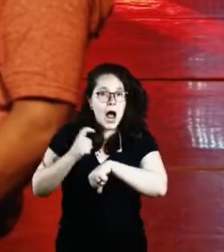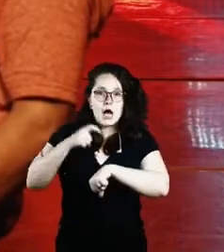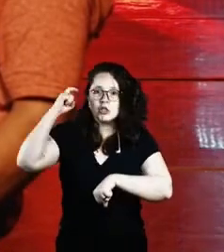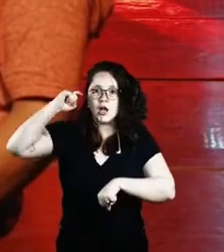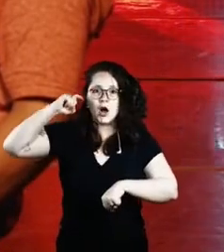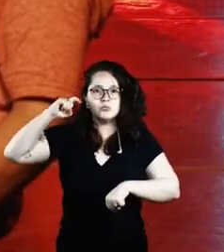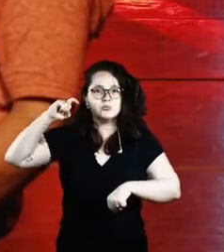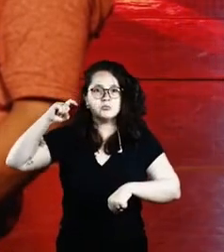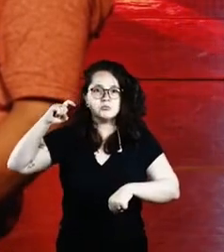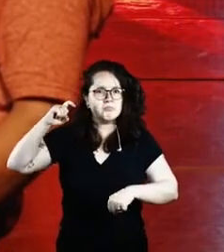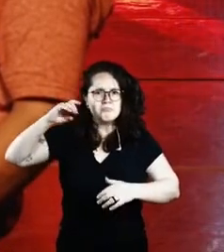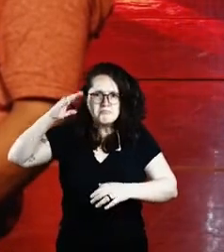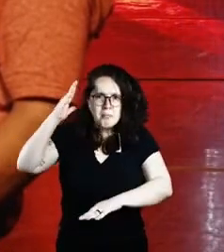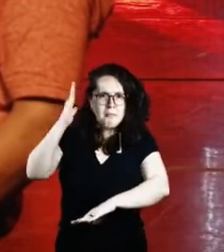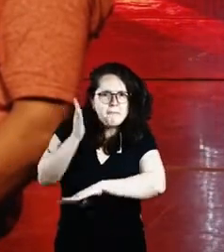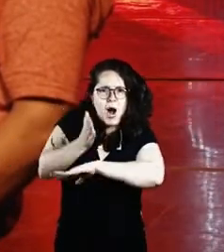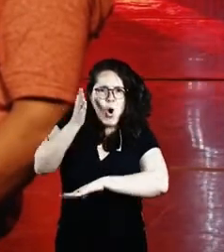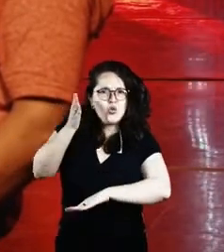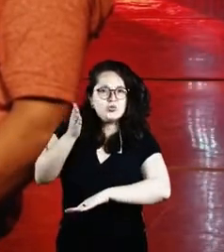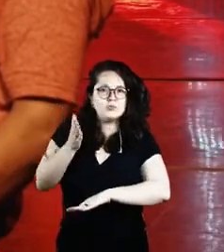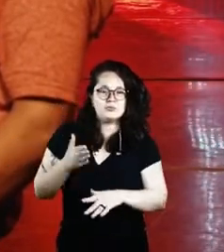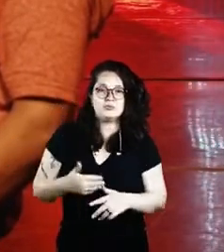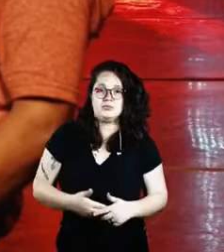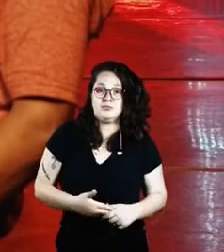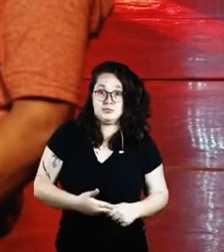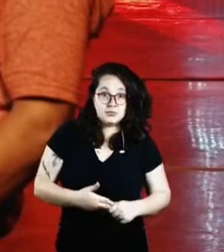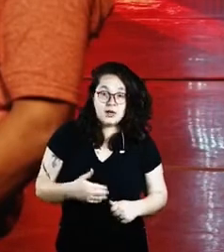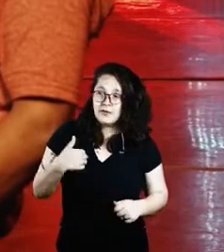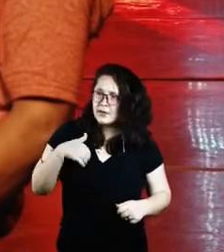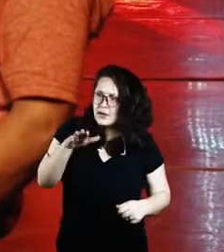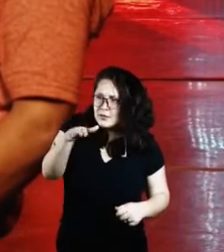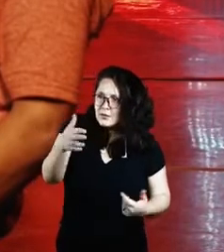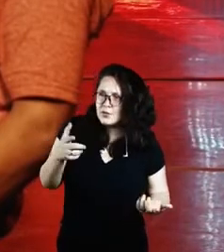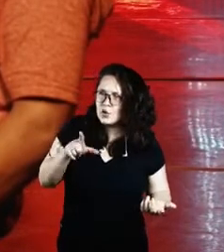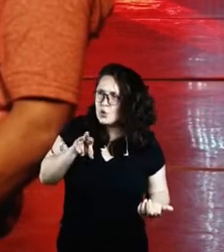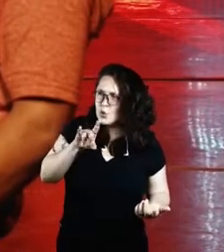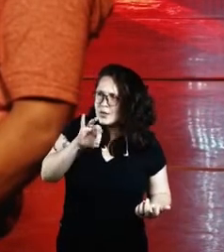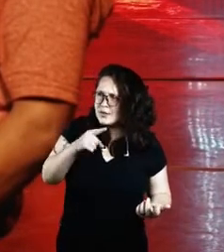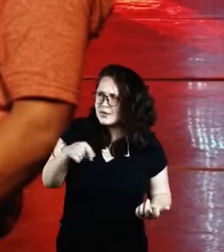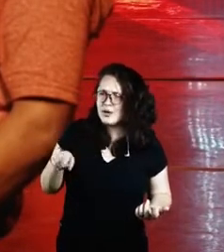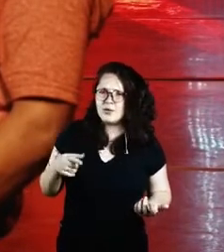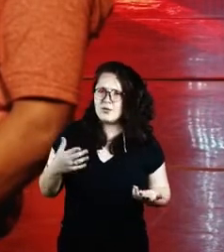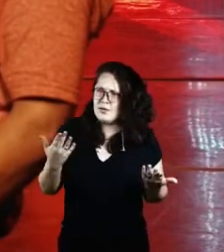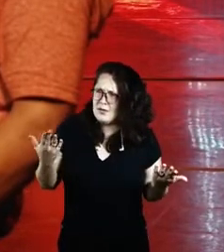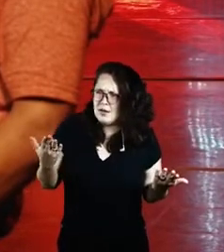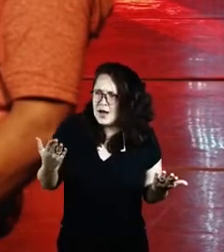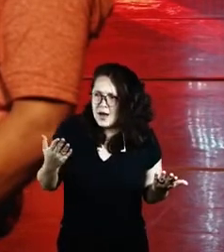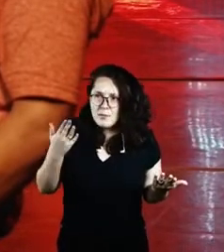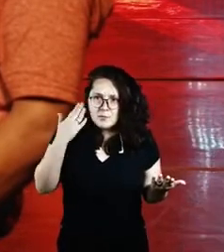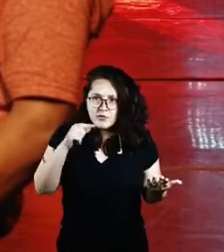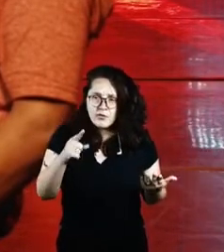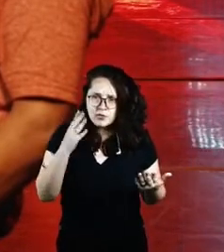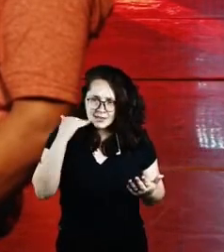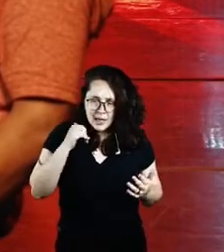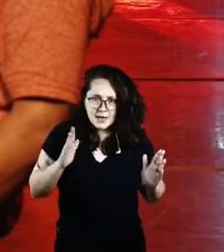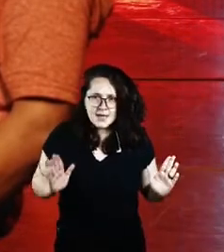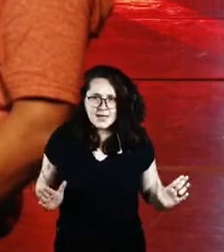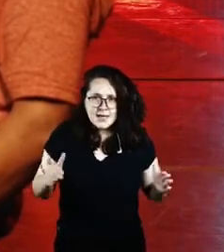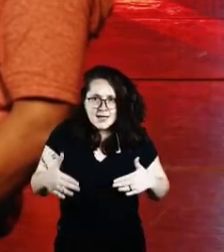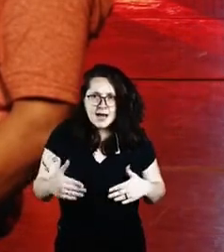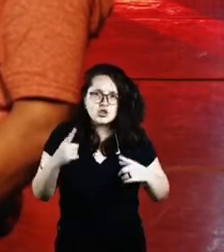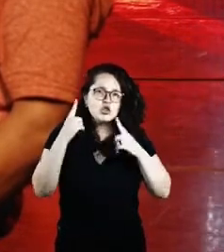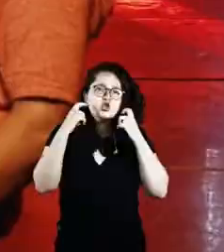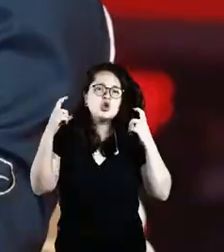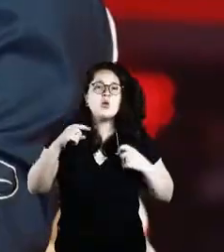não fui aceito. Então, nessa, eu cheguei lá para o Luizão e falei assim, Luizão, o negócio é o seguinte, me empresta uma caixa de som aí, uma W